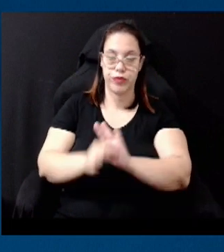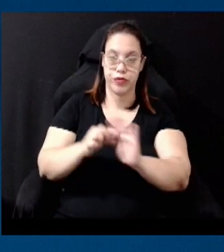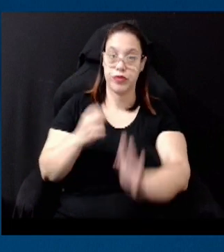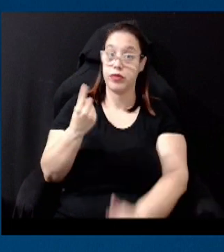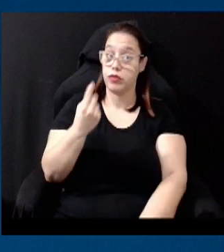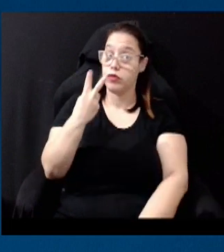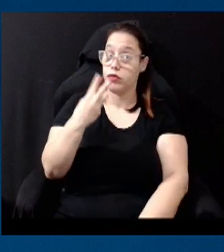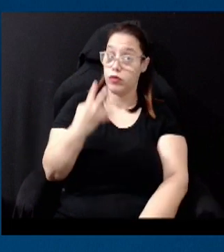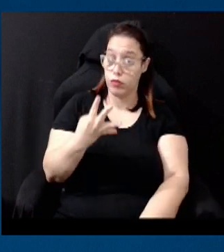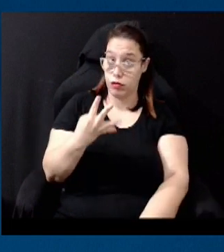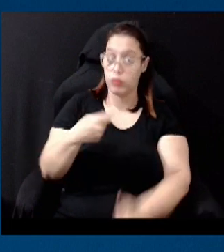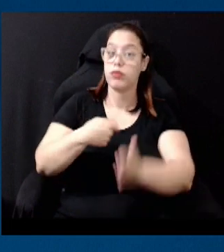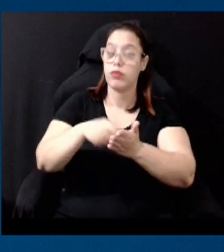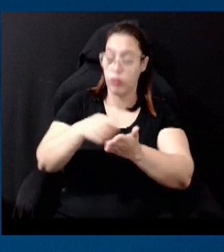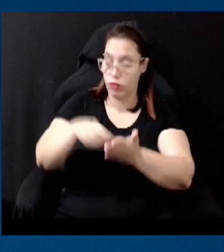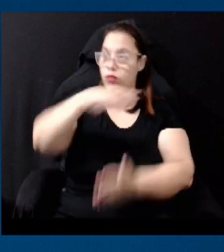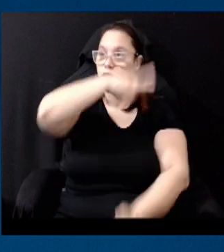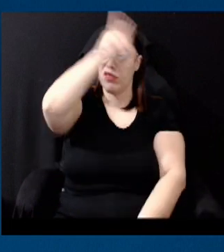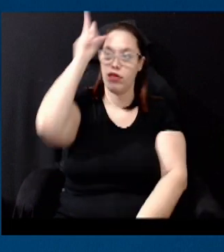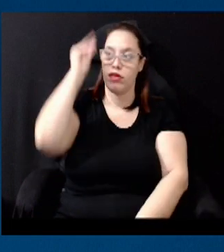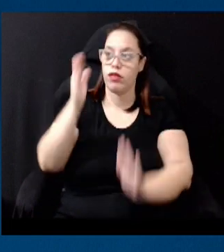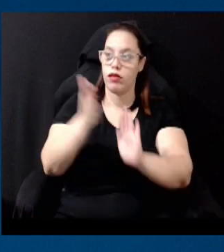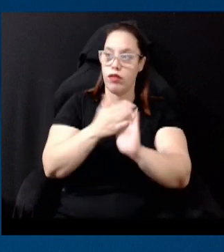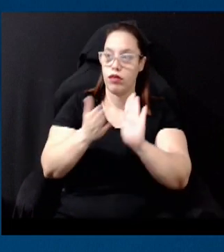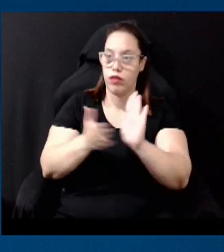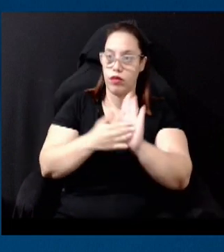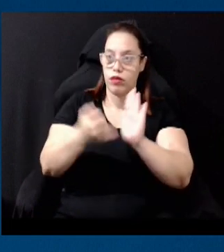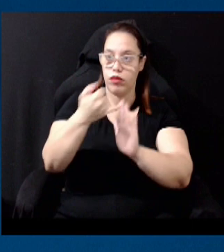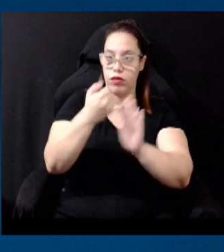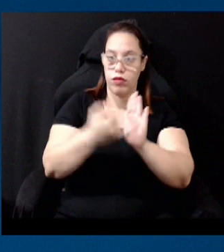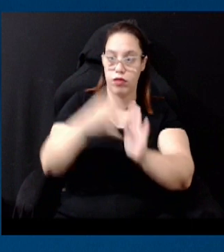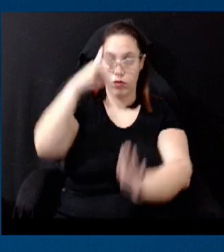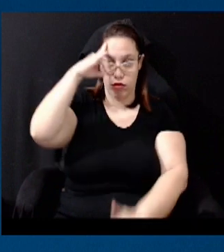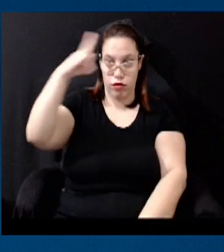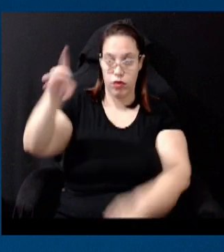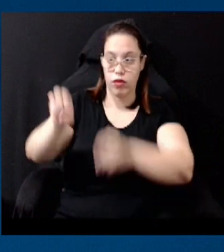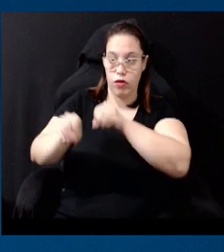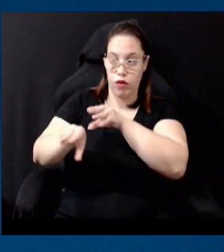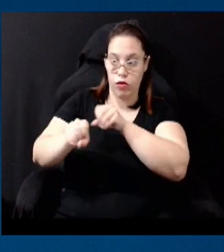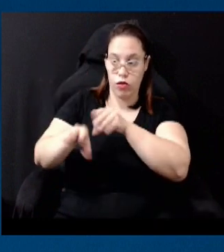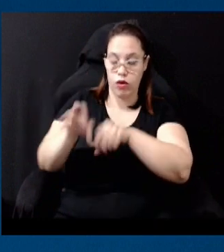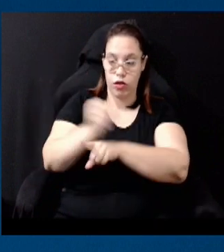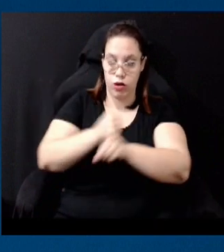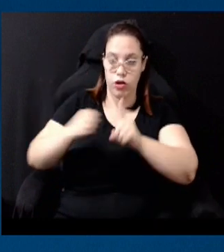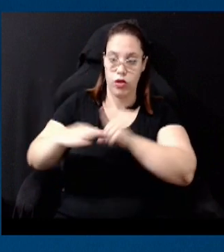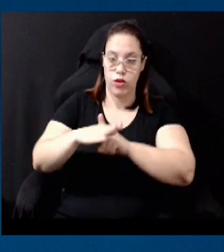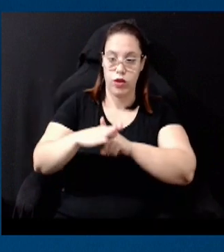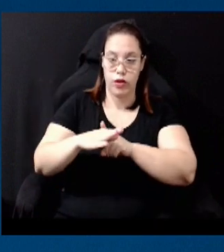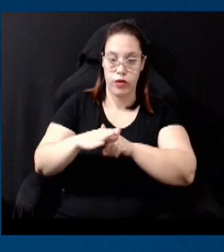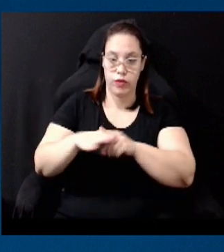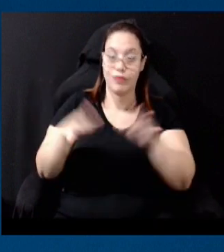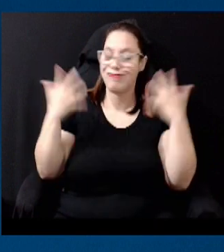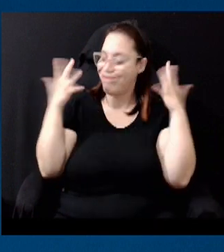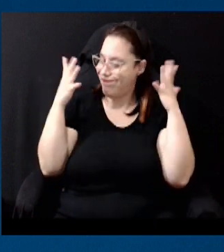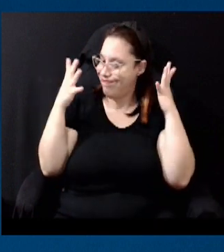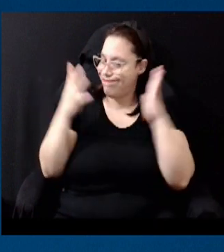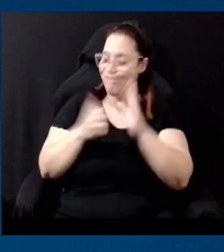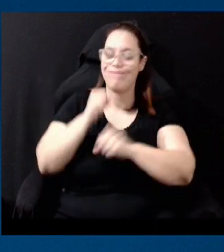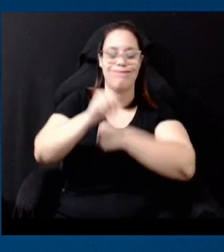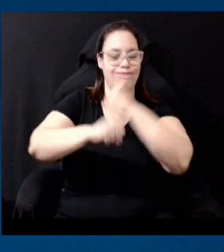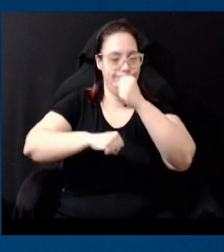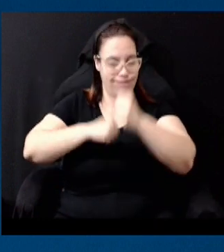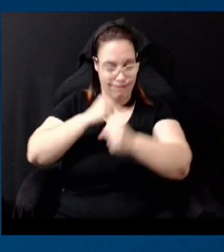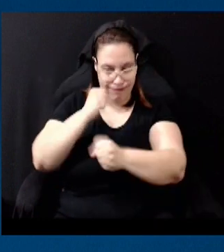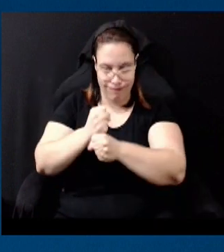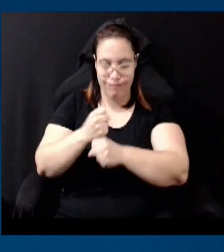do prefeito, que trata da instituição do Dia do Educador Social, que será celebrado anualmente em